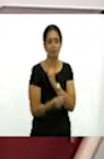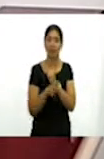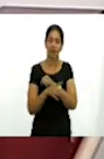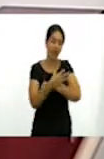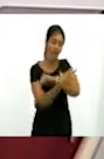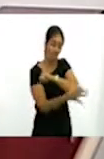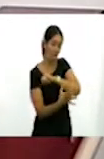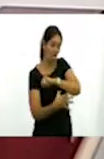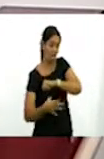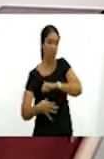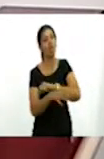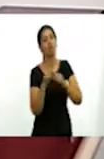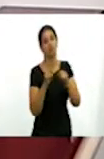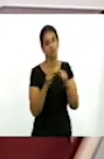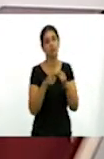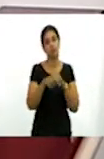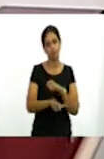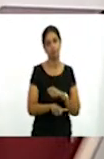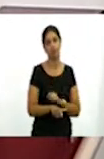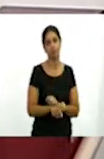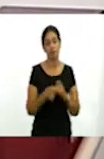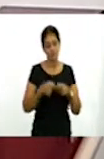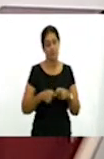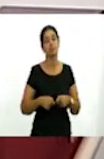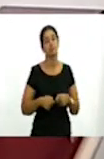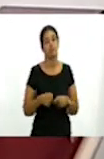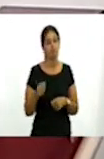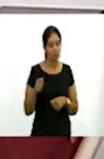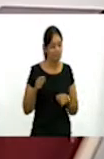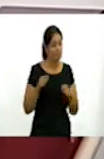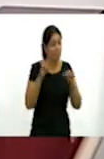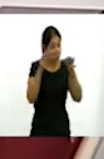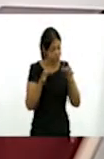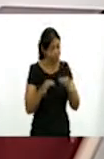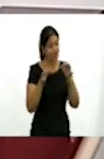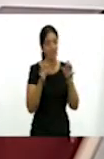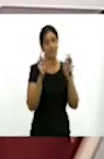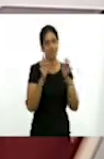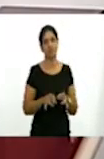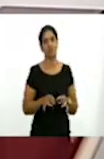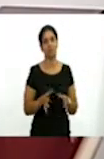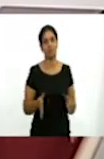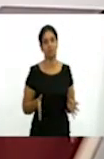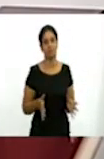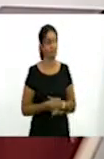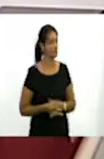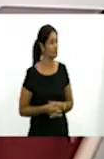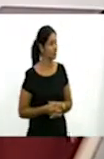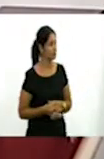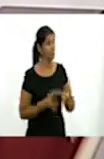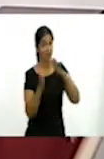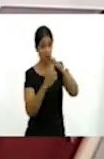com os recursos como maquinaria adequada durabilidade é muito maior tanto que as empresas que pegam esse tipo de serviço a gente ela tem que dar